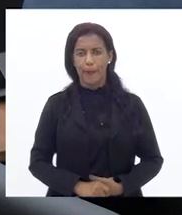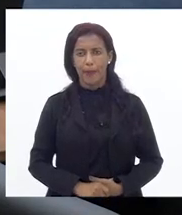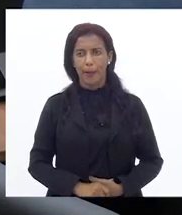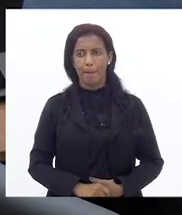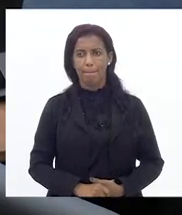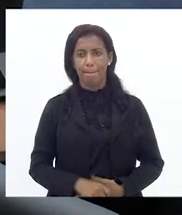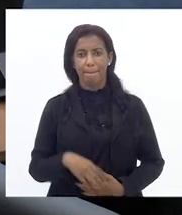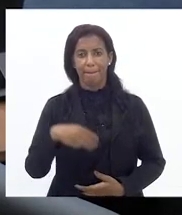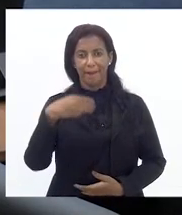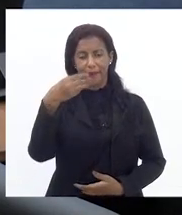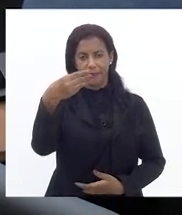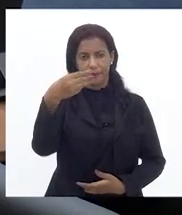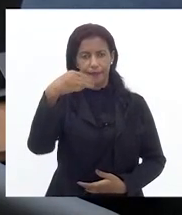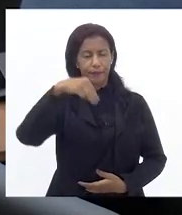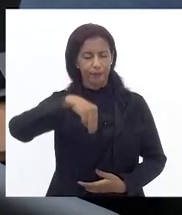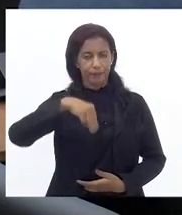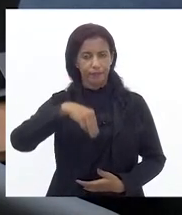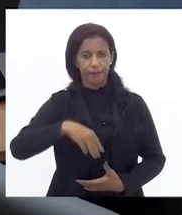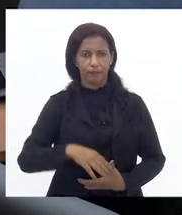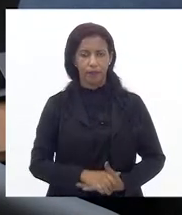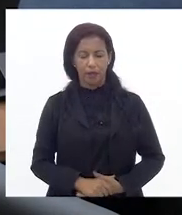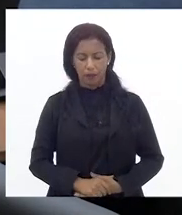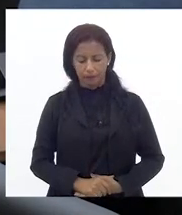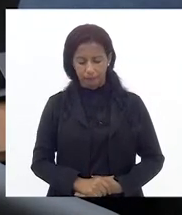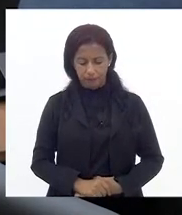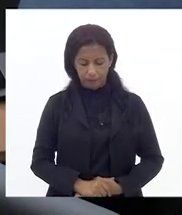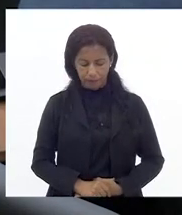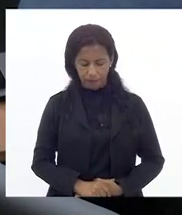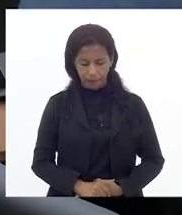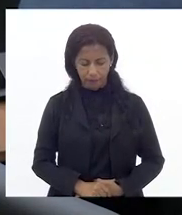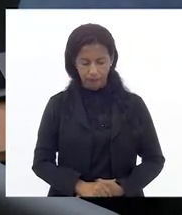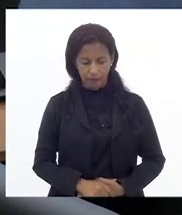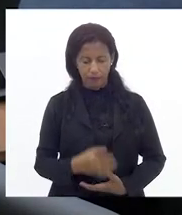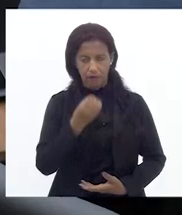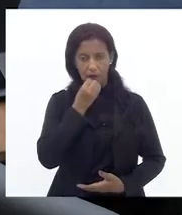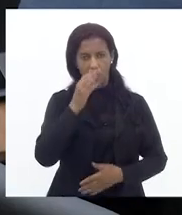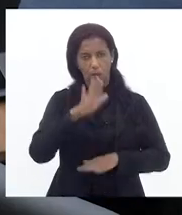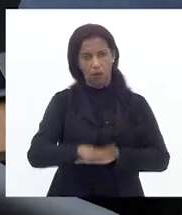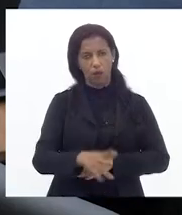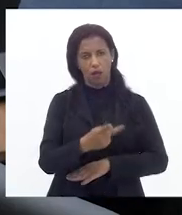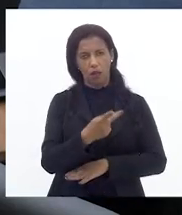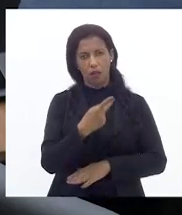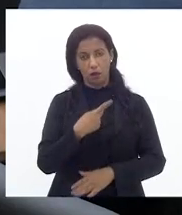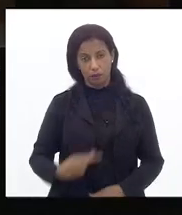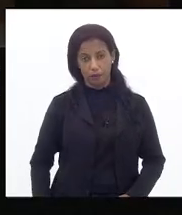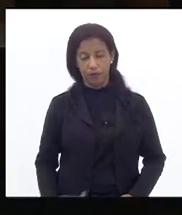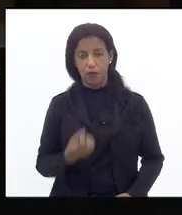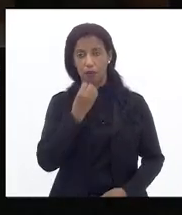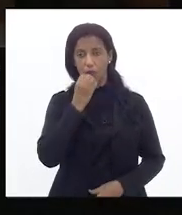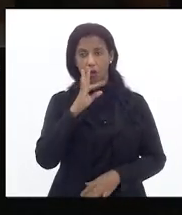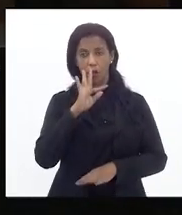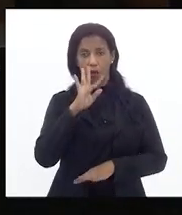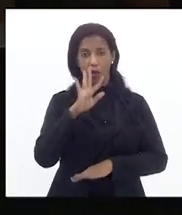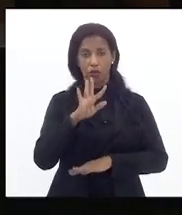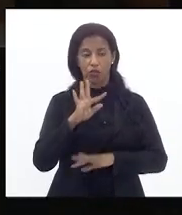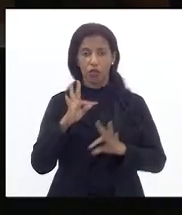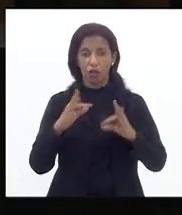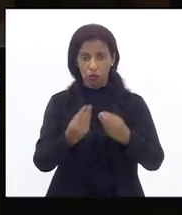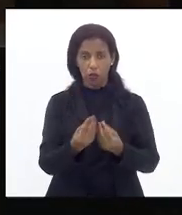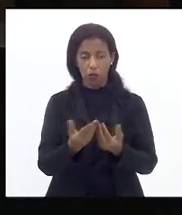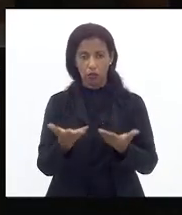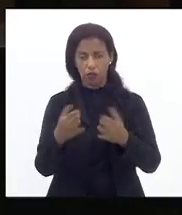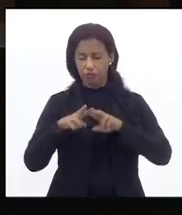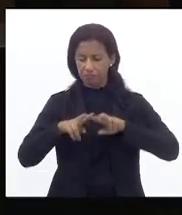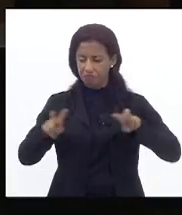E aí você vence em três minutos deputado Oi boa tarde senhor presidente Boa tarde a todos companhia mesmo